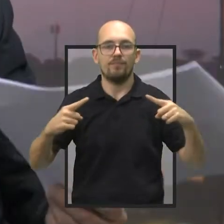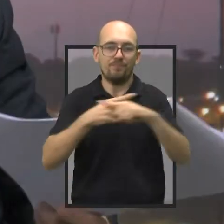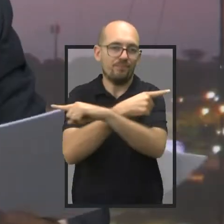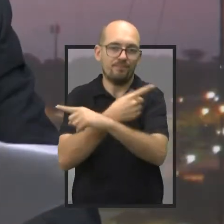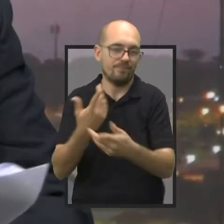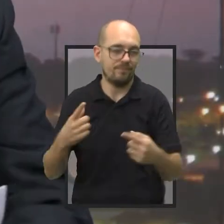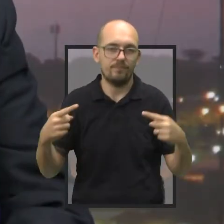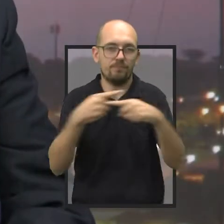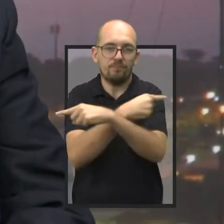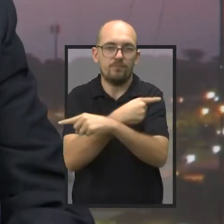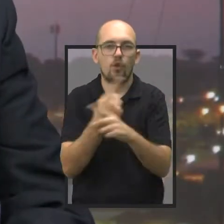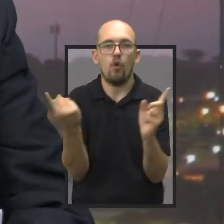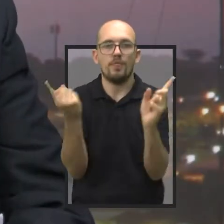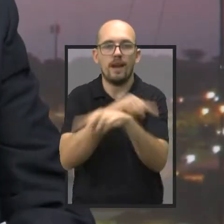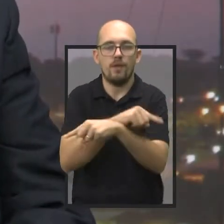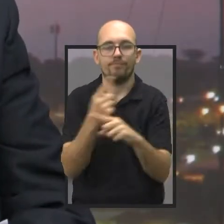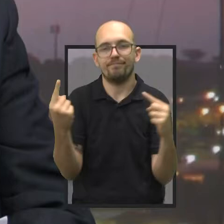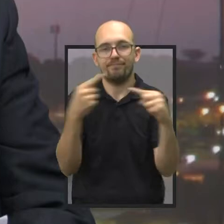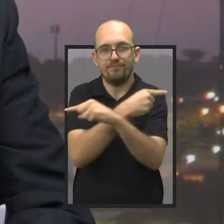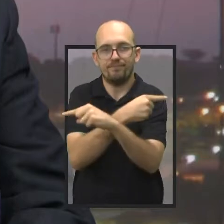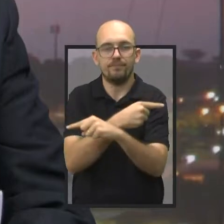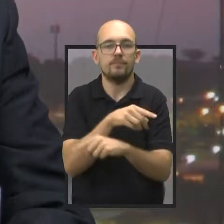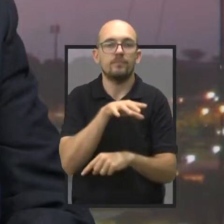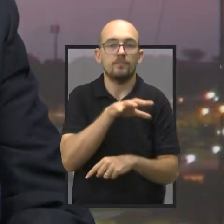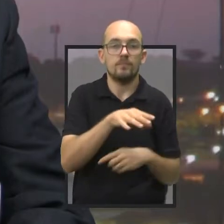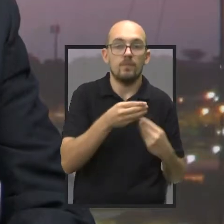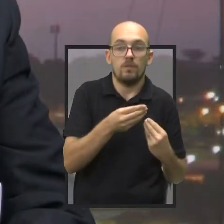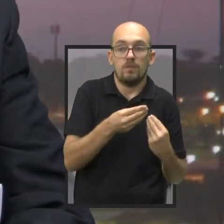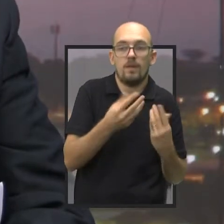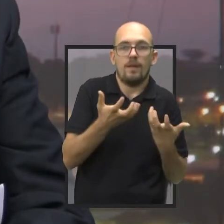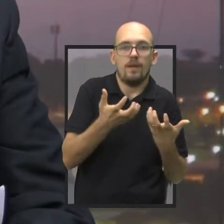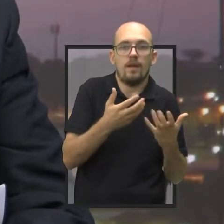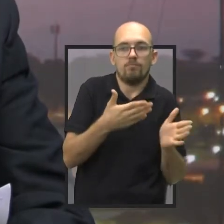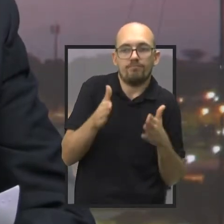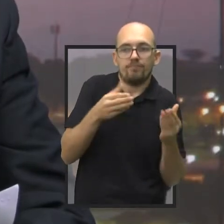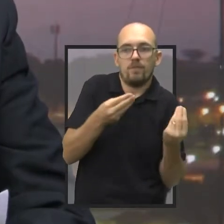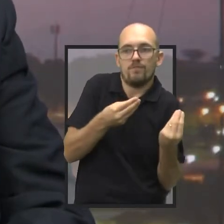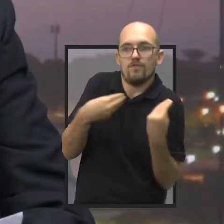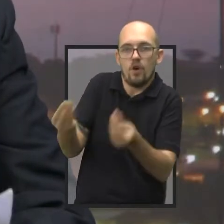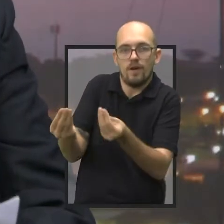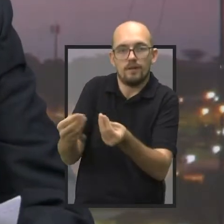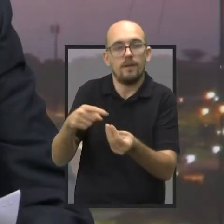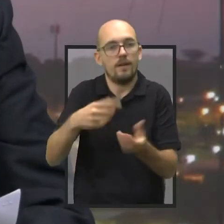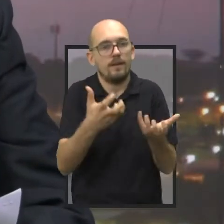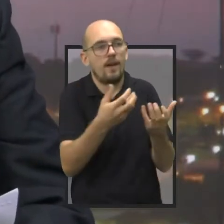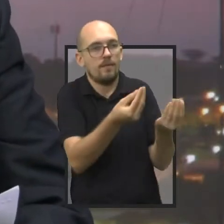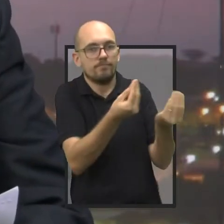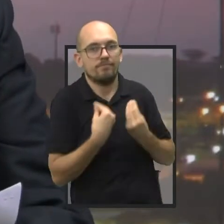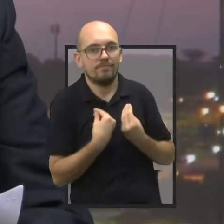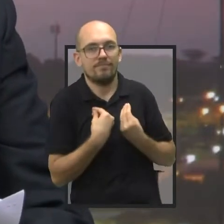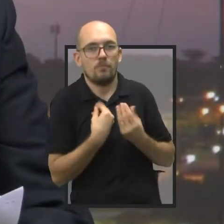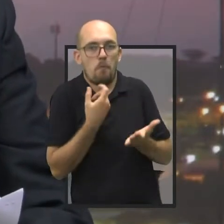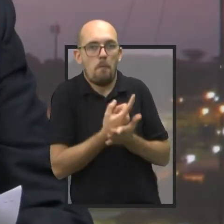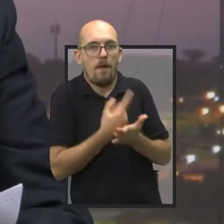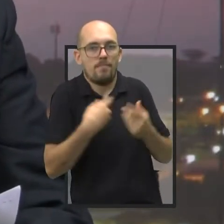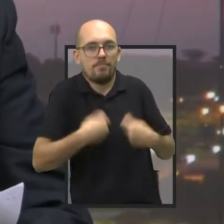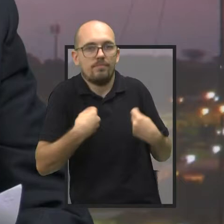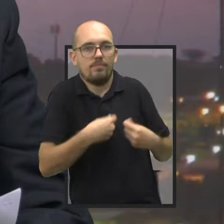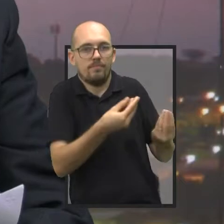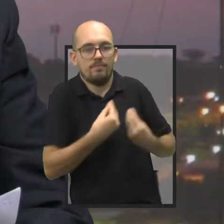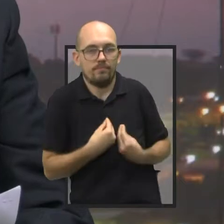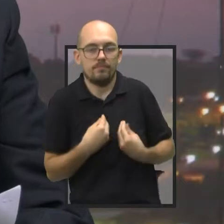proporcionalmente contrárias, né, como eu já disse, e Keynes vem com uma proposta dizendo que o problema, né, porque